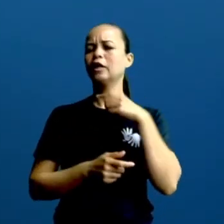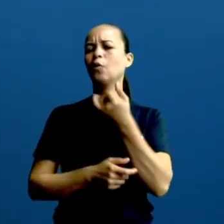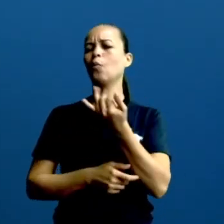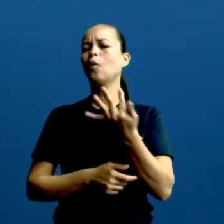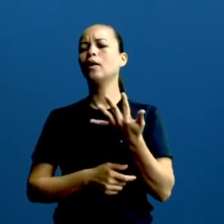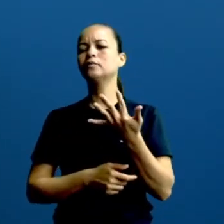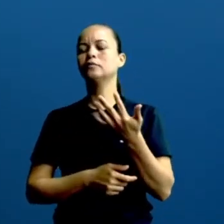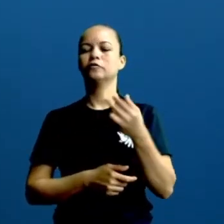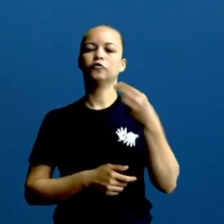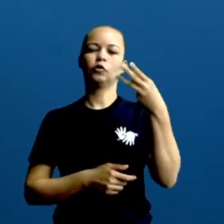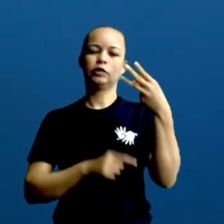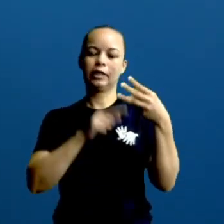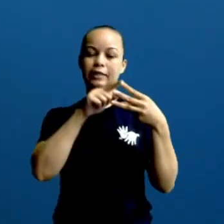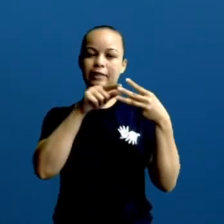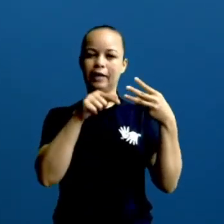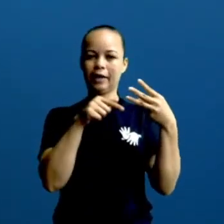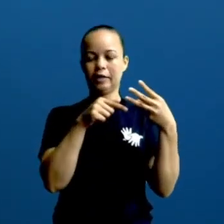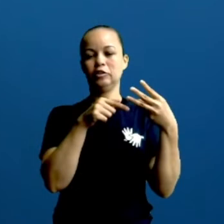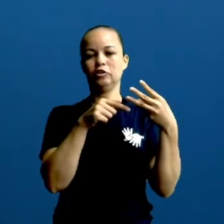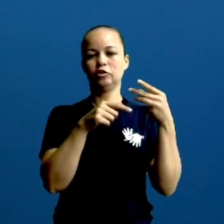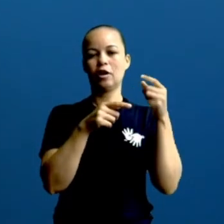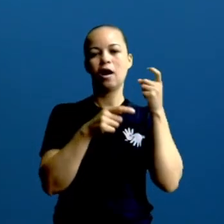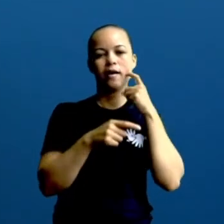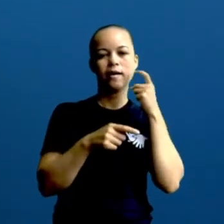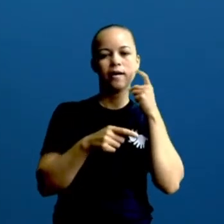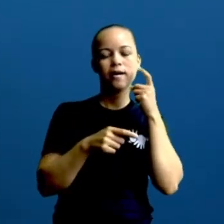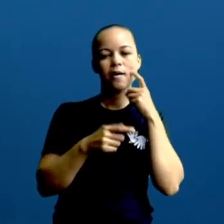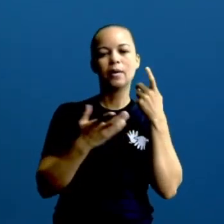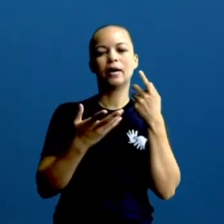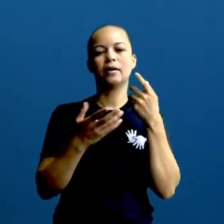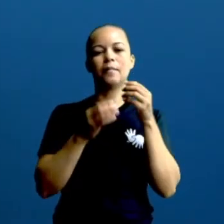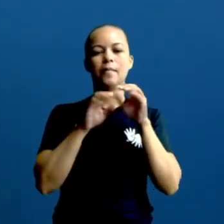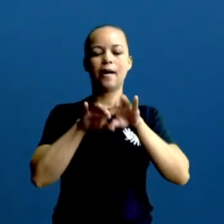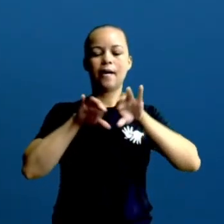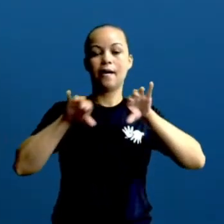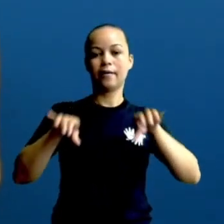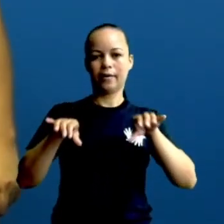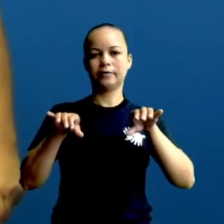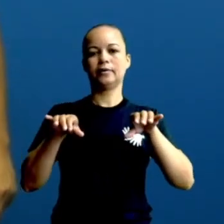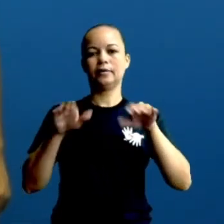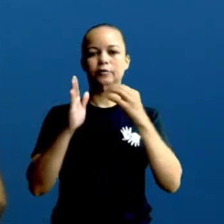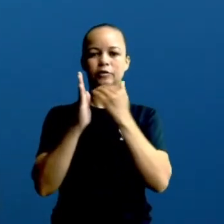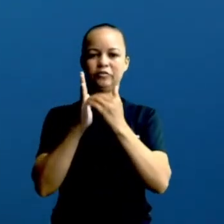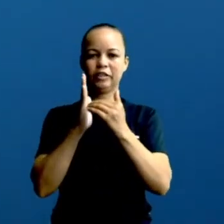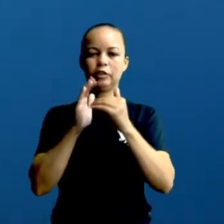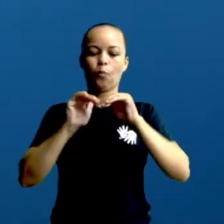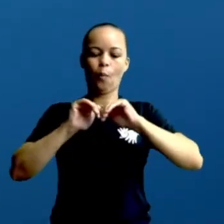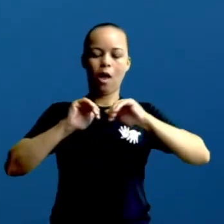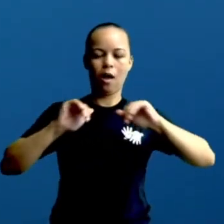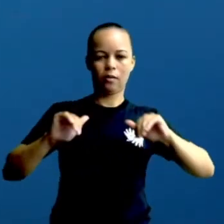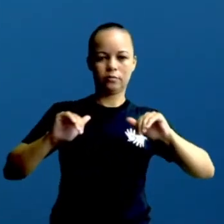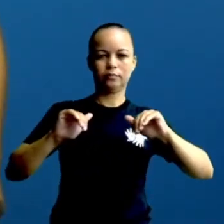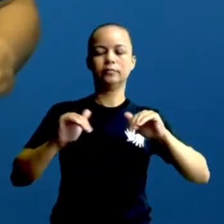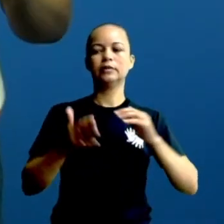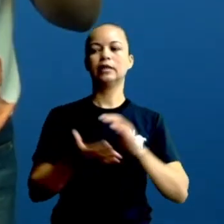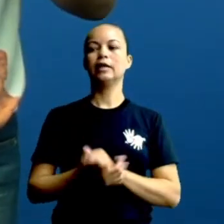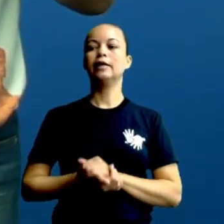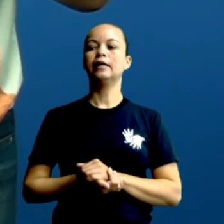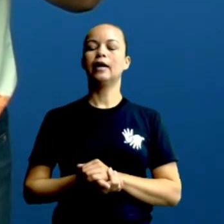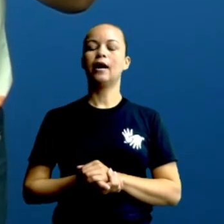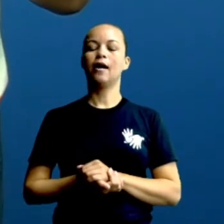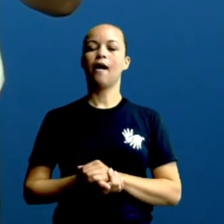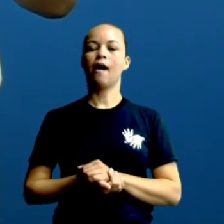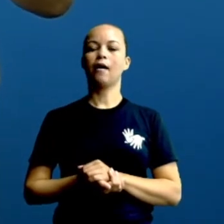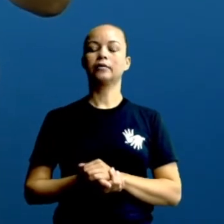vou até quanto eu vou ter três balinha para cada lado então a né Tá